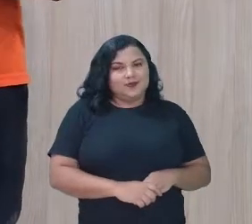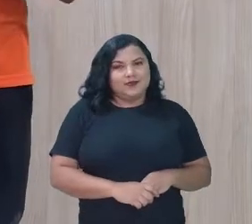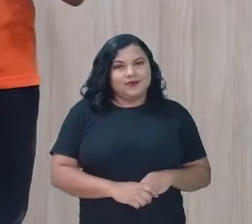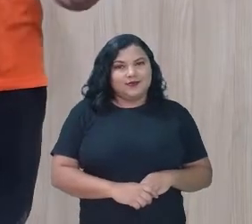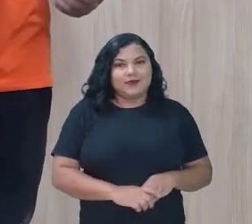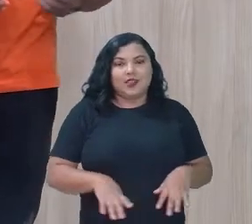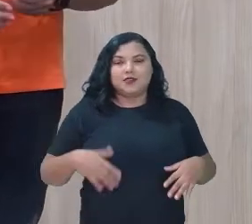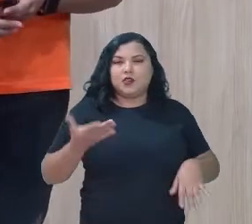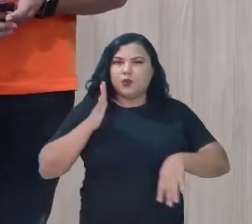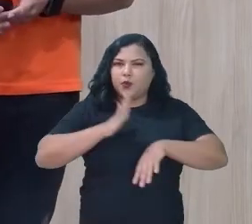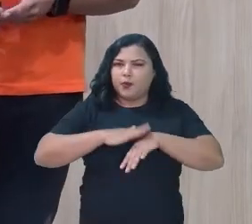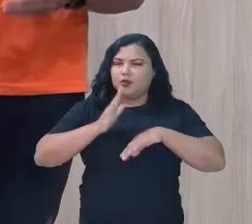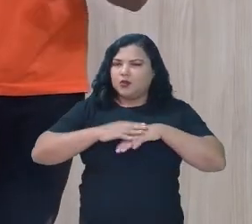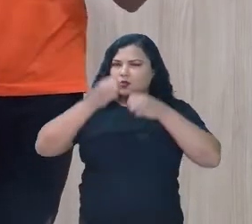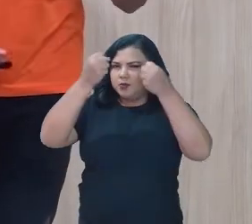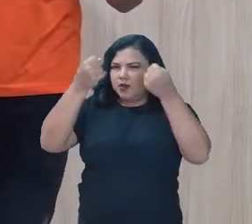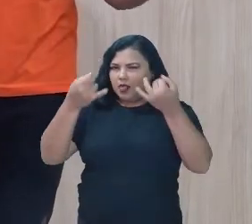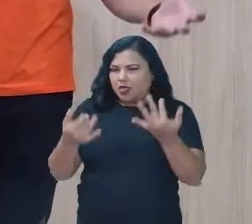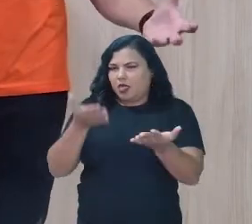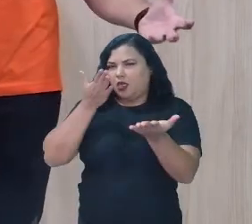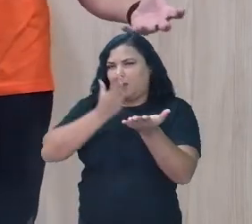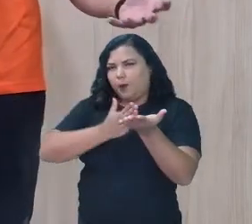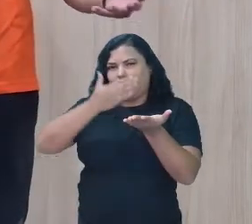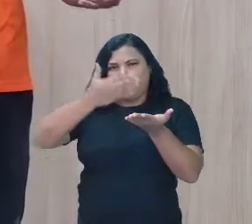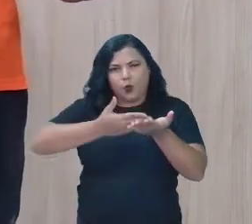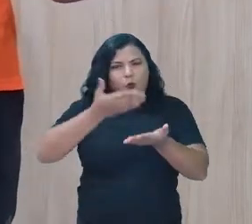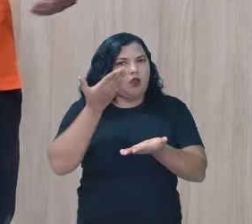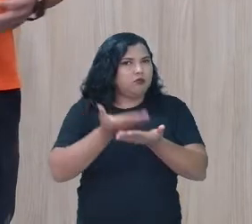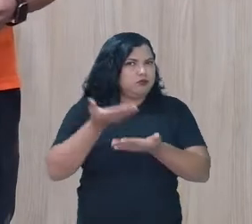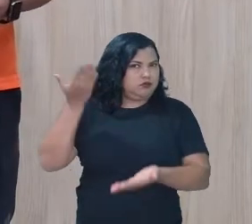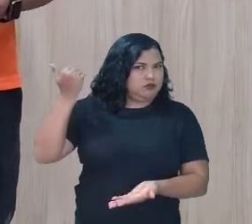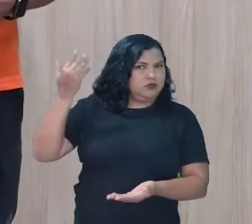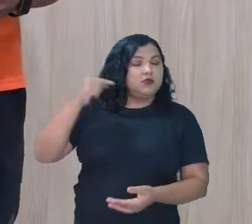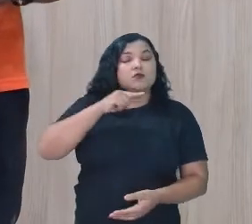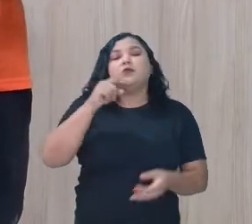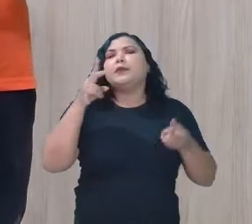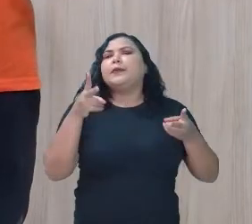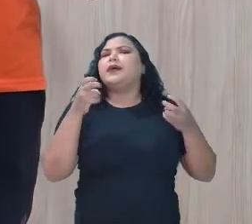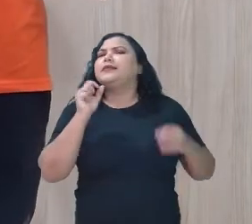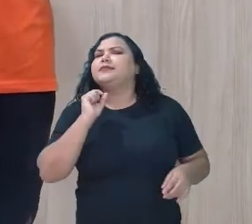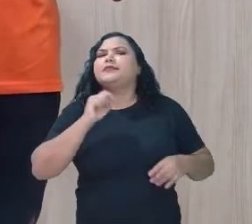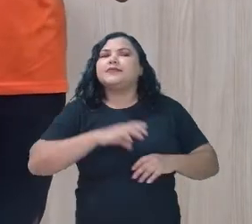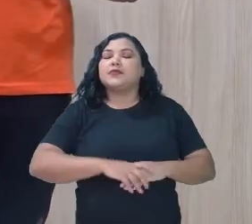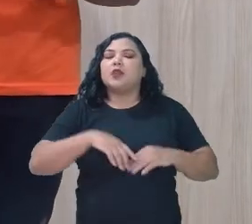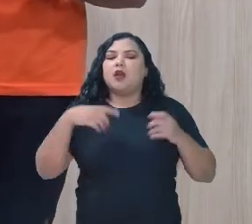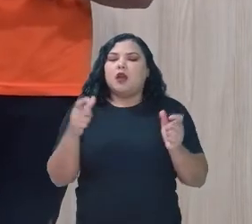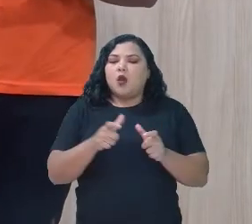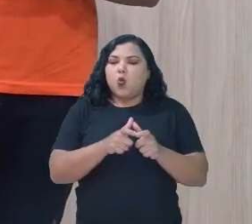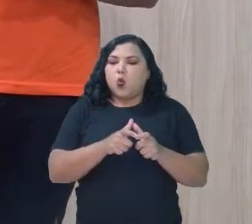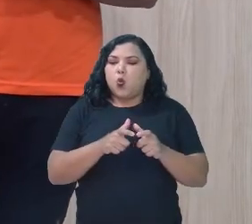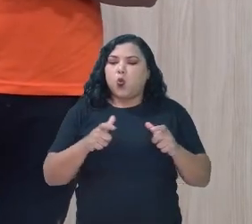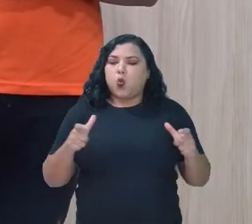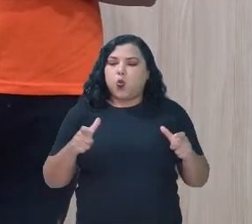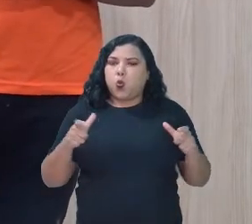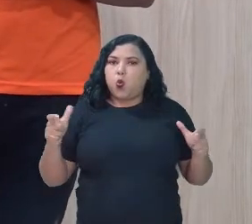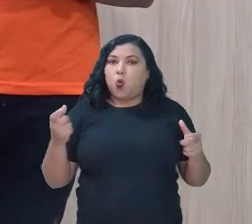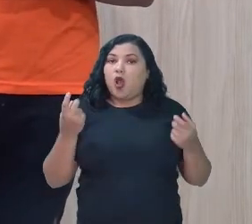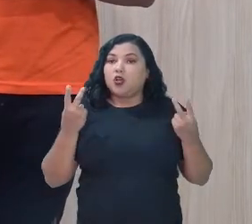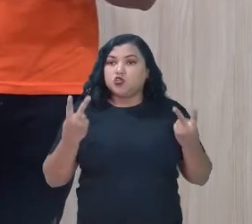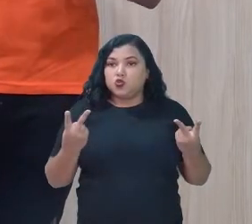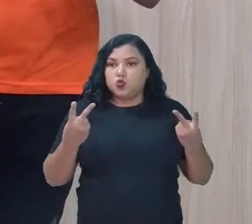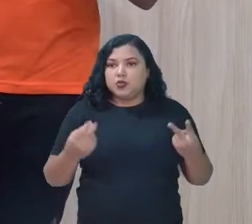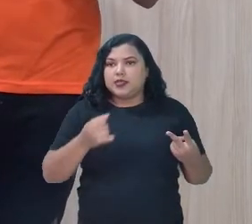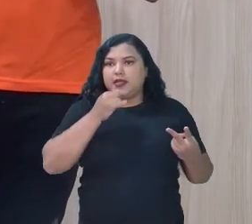certo? Quando eu falei lá da ideia do bolo na aula passada, você pode notar que a gente aumentou aí as 2